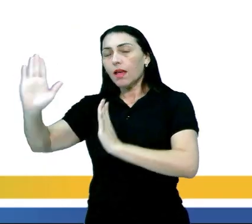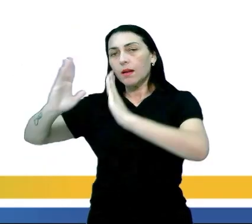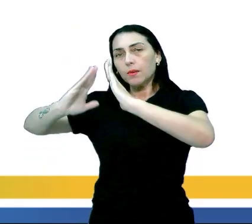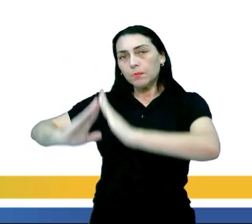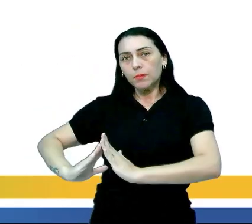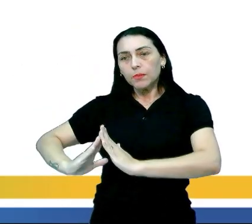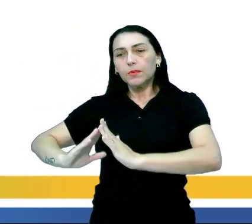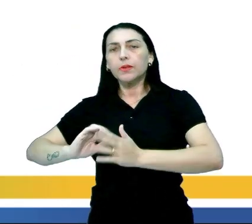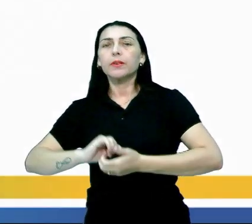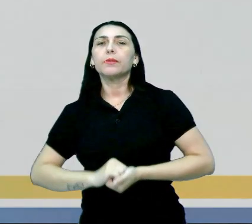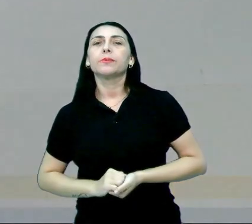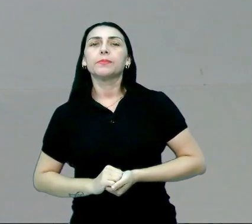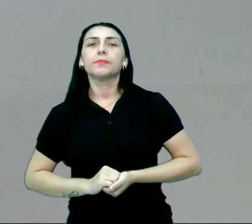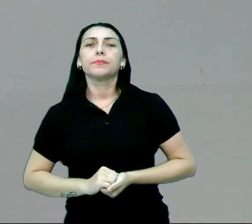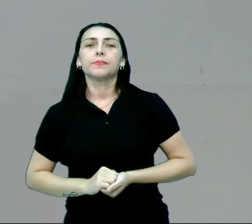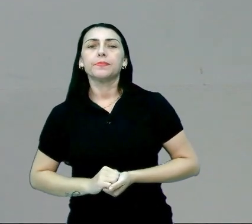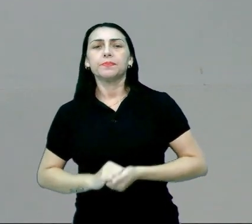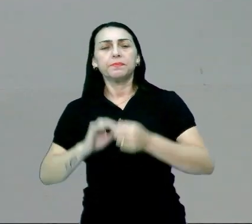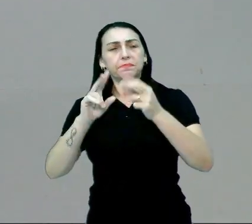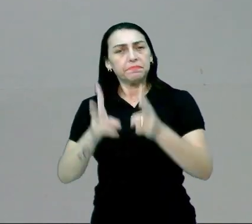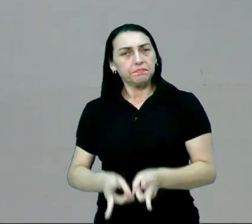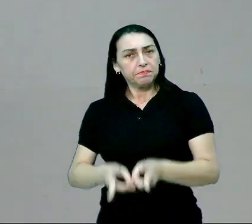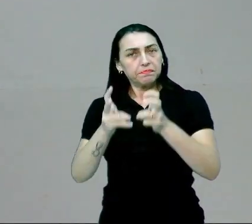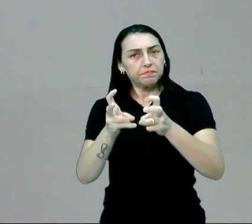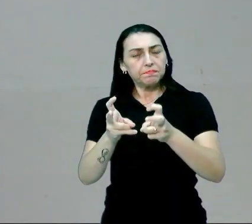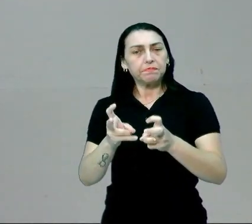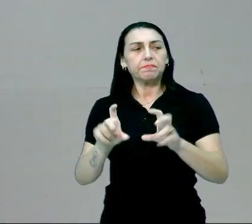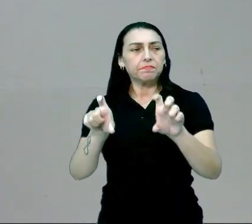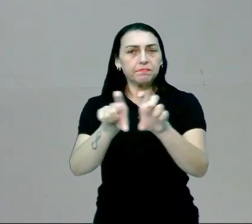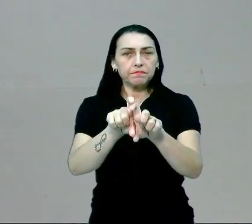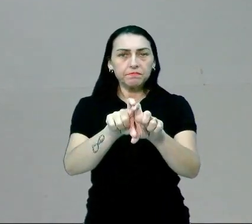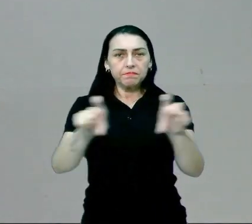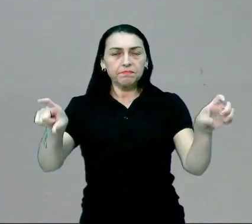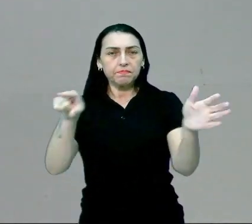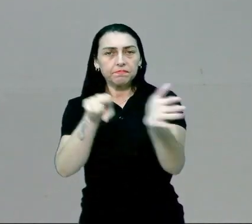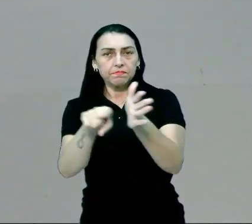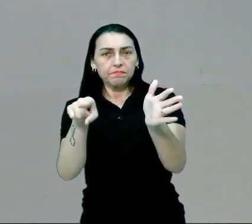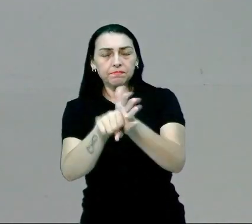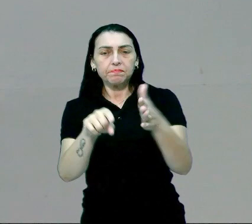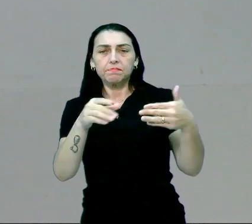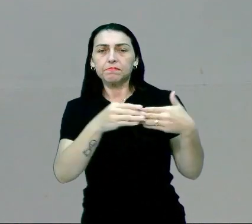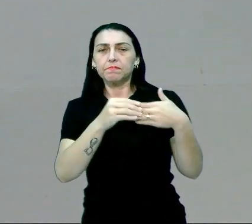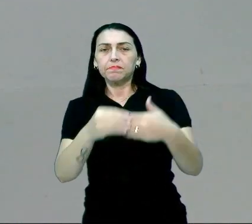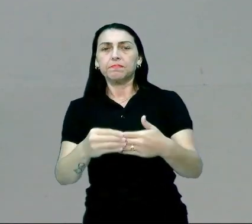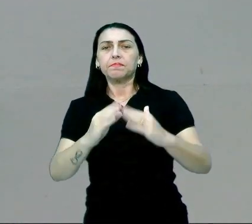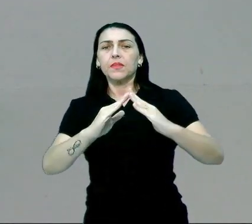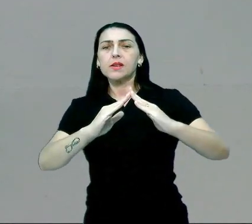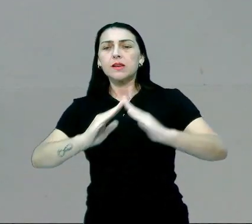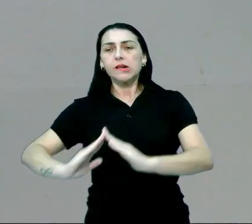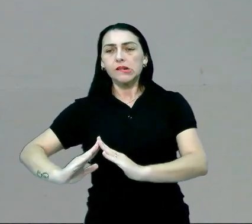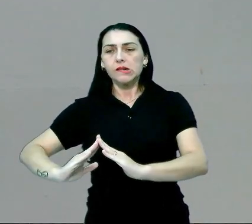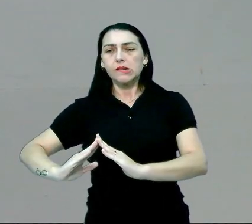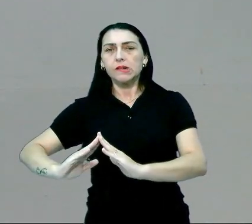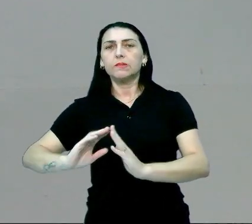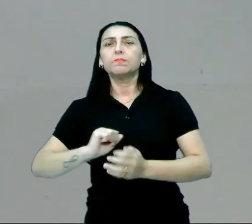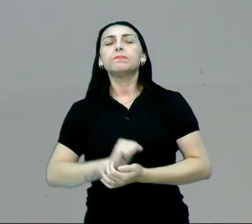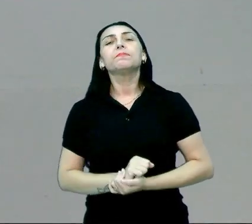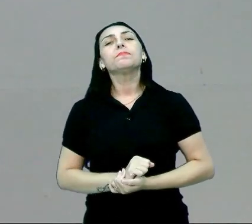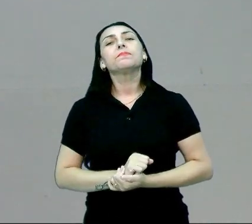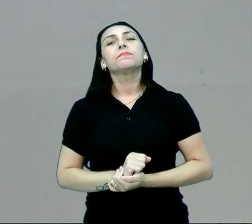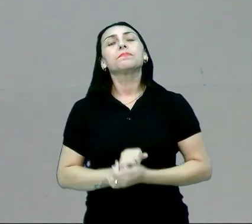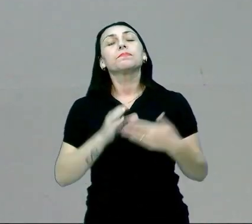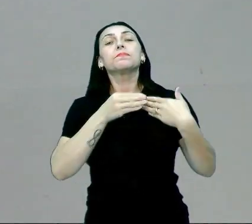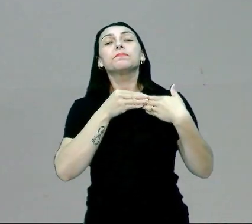que nela residem. Percebam, o enunciado da questão ele trata a respeito da favela